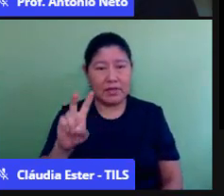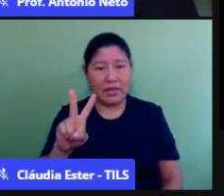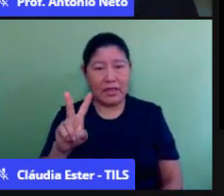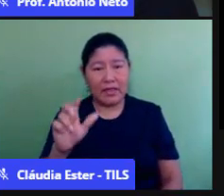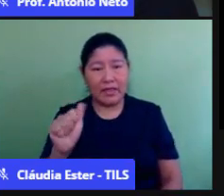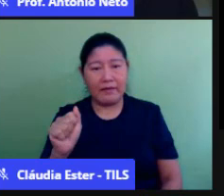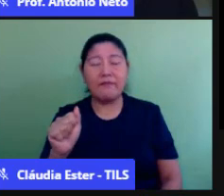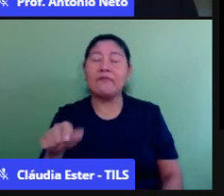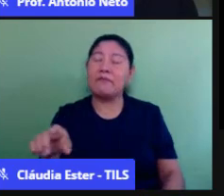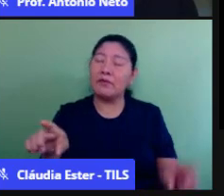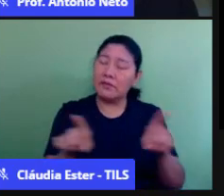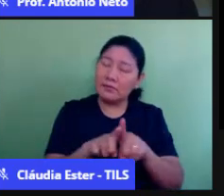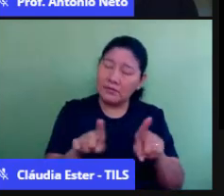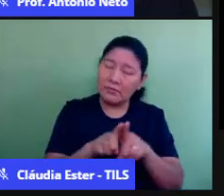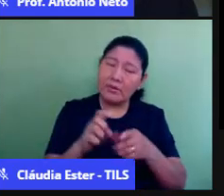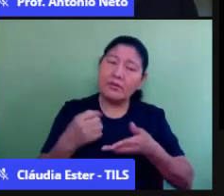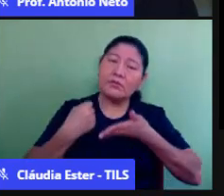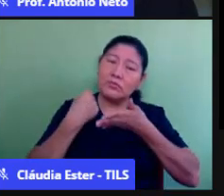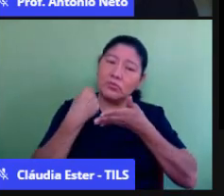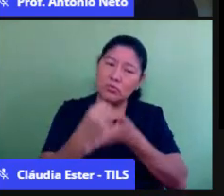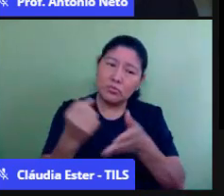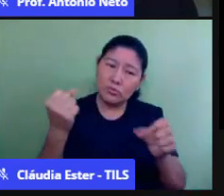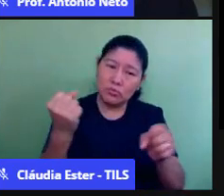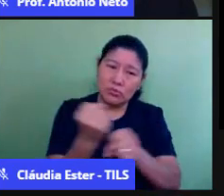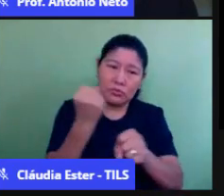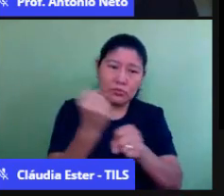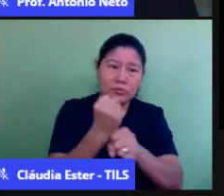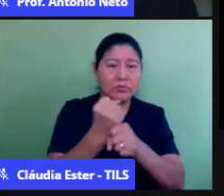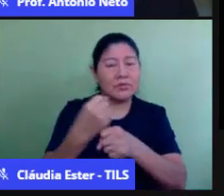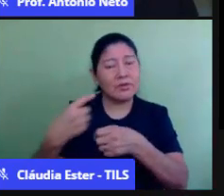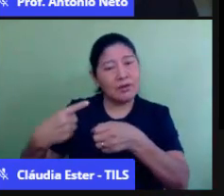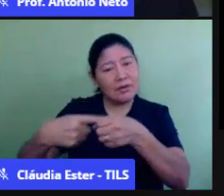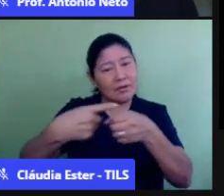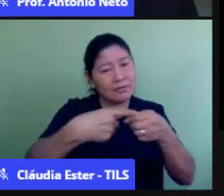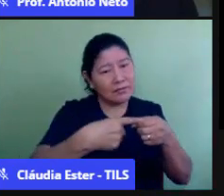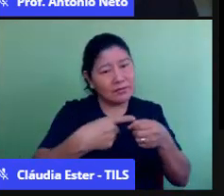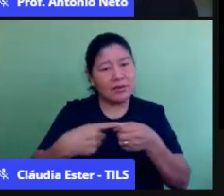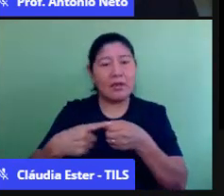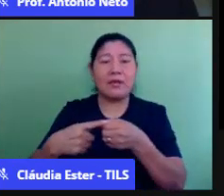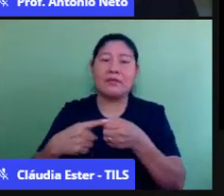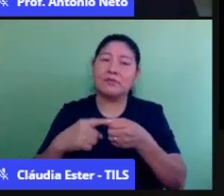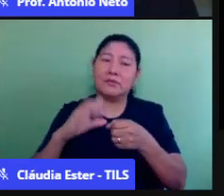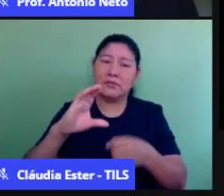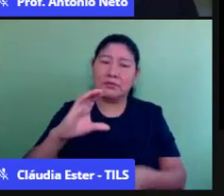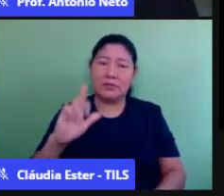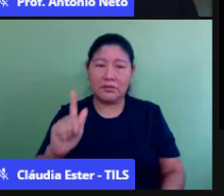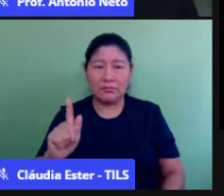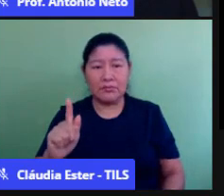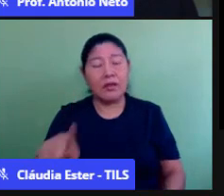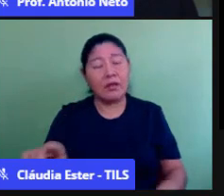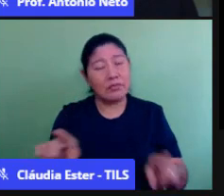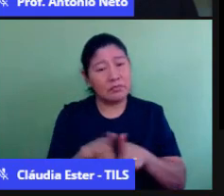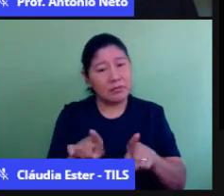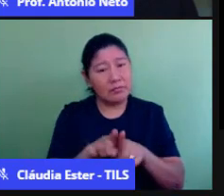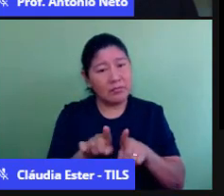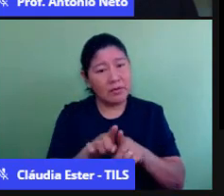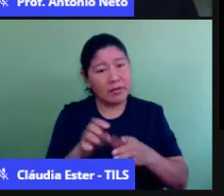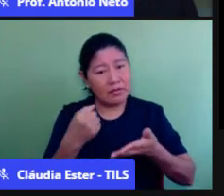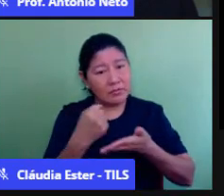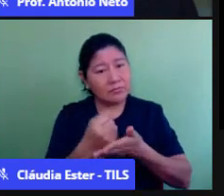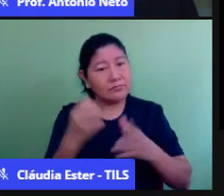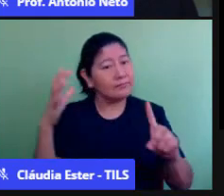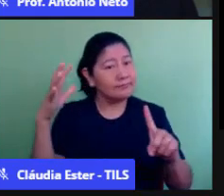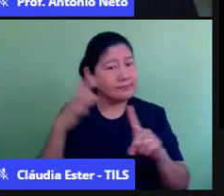cofundadora também de Campo Grande, porque ela teve uma grande influência também, só que ela ficou naquela